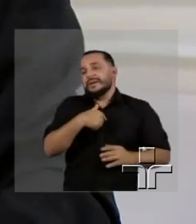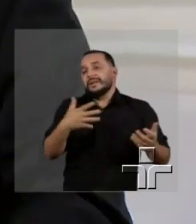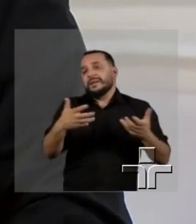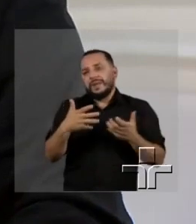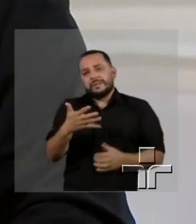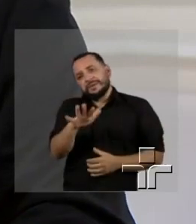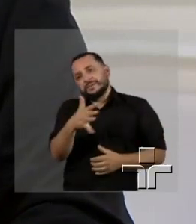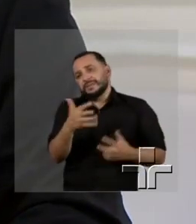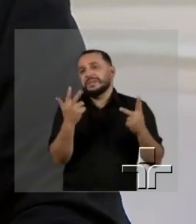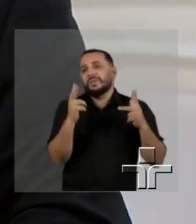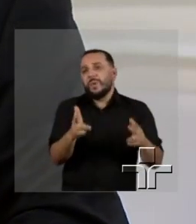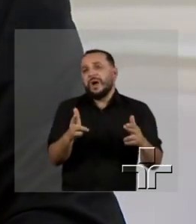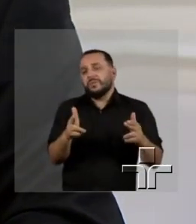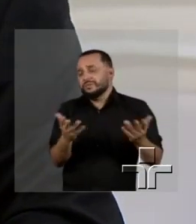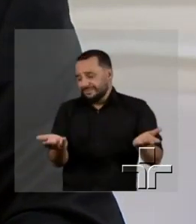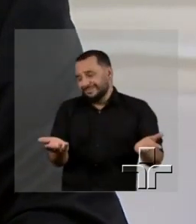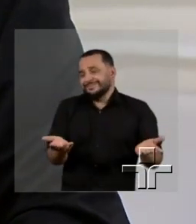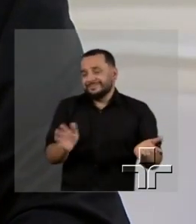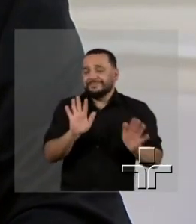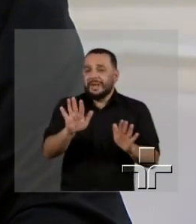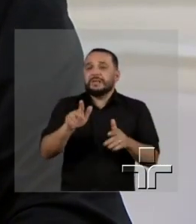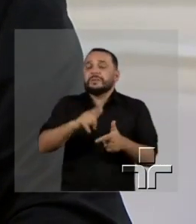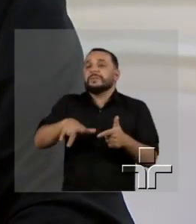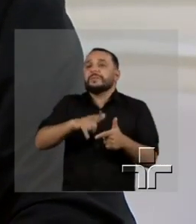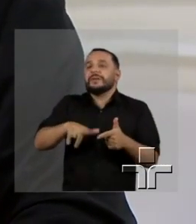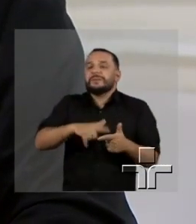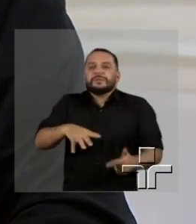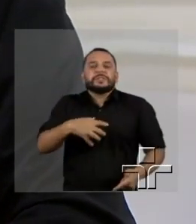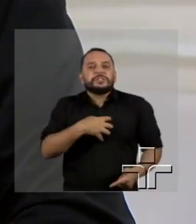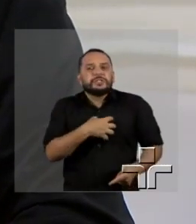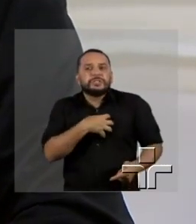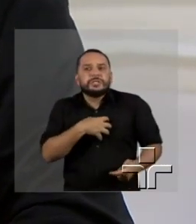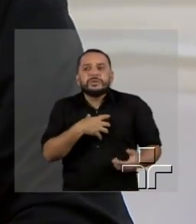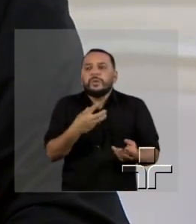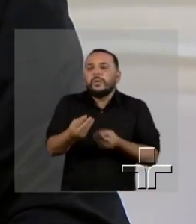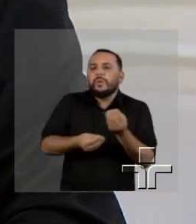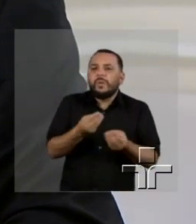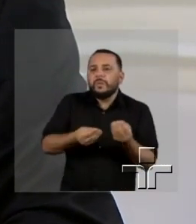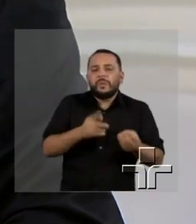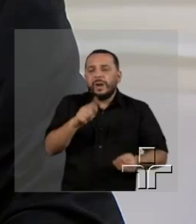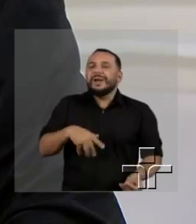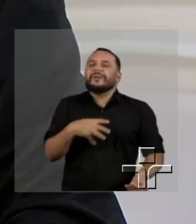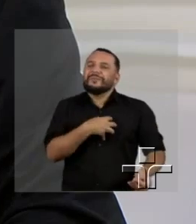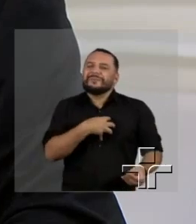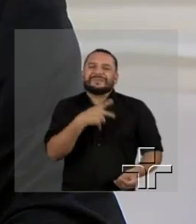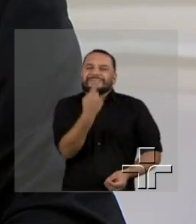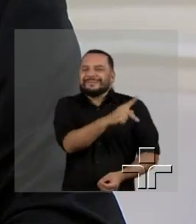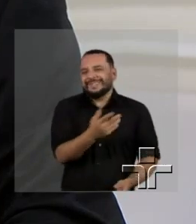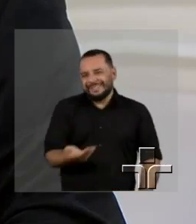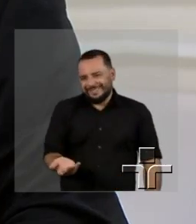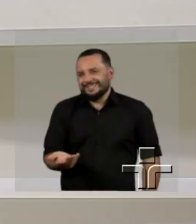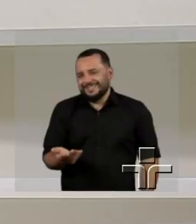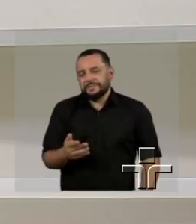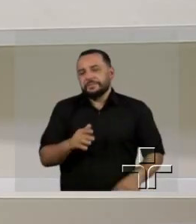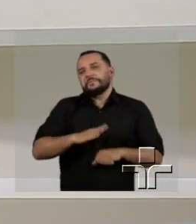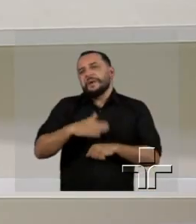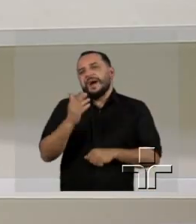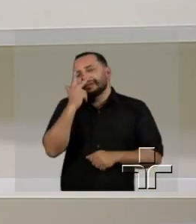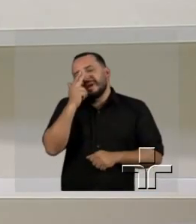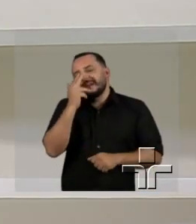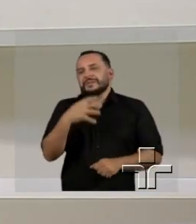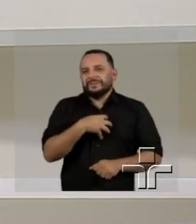social, né? Não estou falando do centroavante do clube de futebol que ganha lá 300 mil por mês. Isso aí é problema privado. Estou